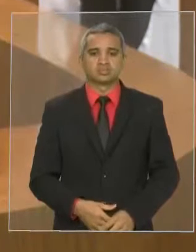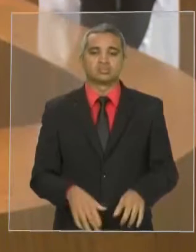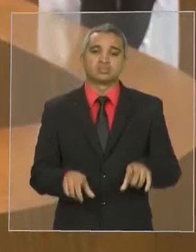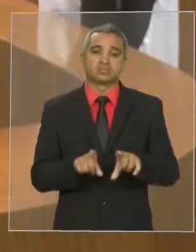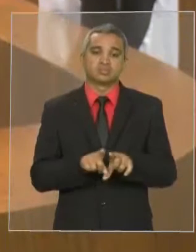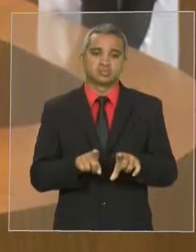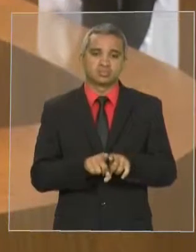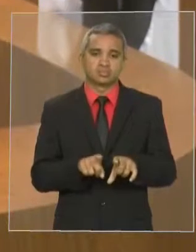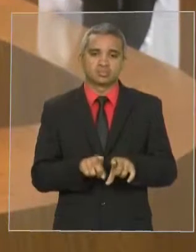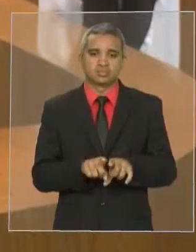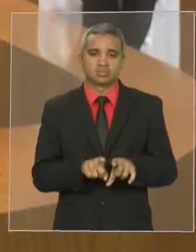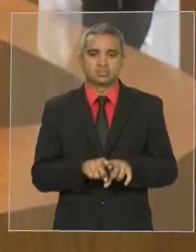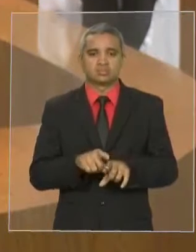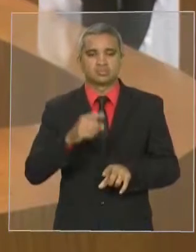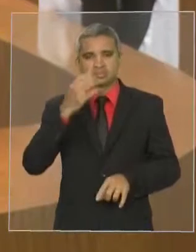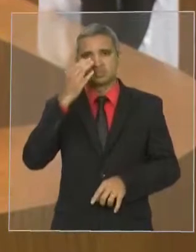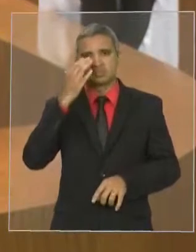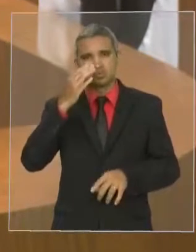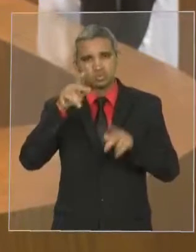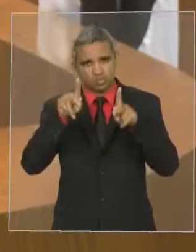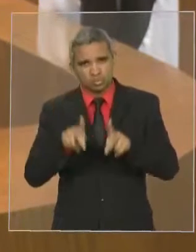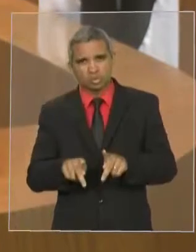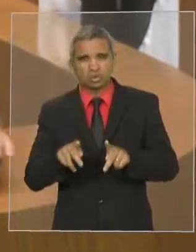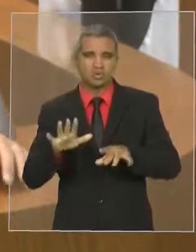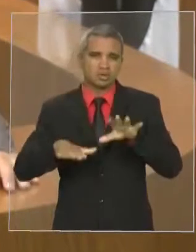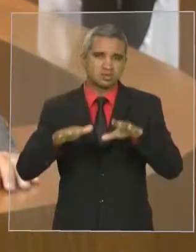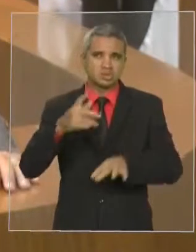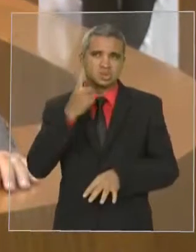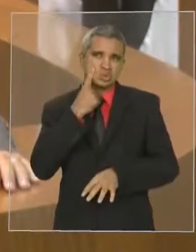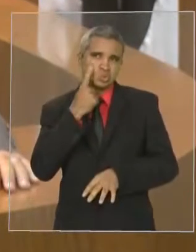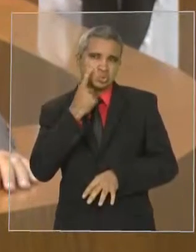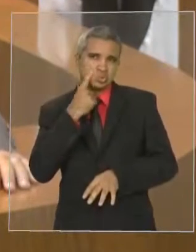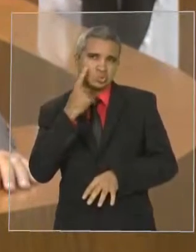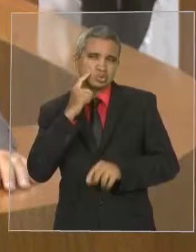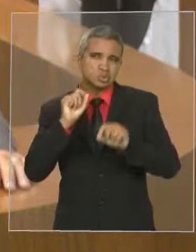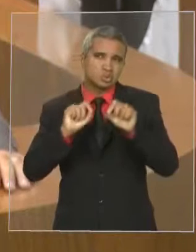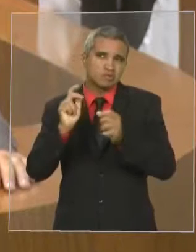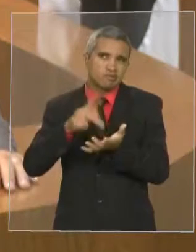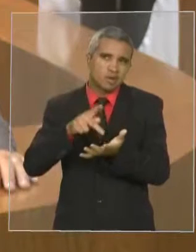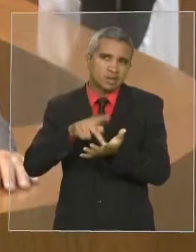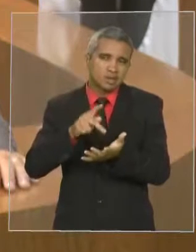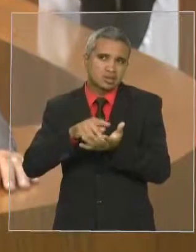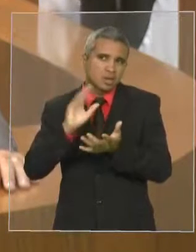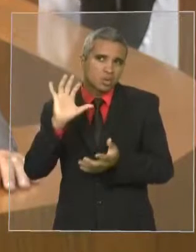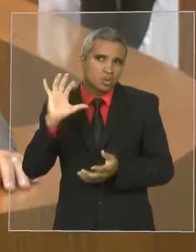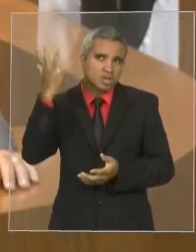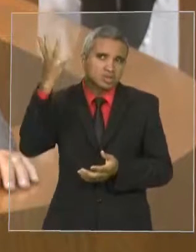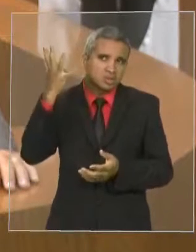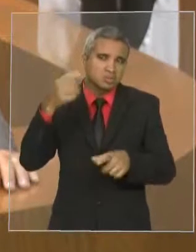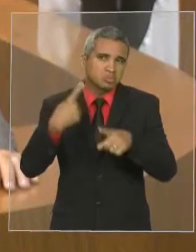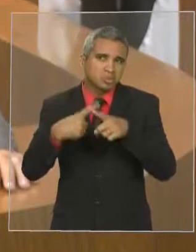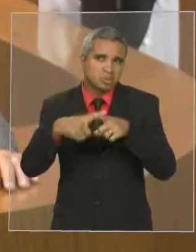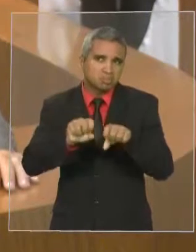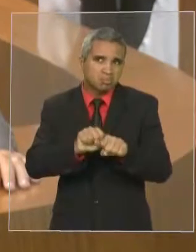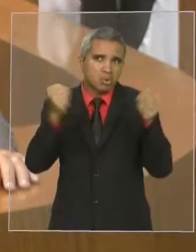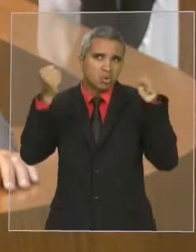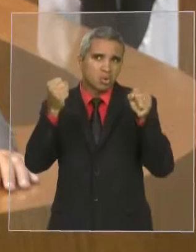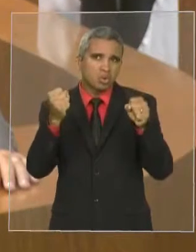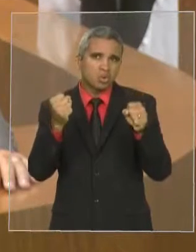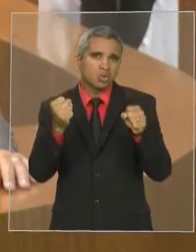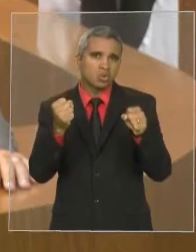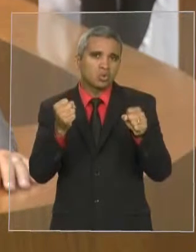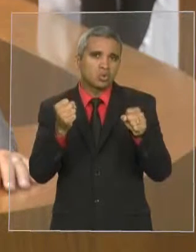dessas indagações que a população procura saber a respeito de qual motivo foi o principal fator para